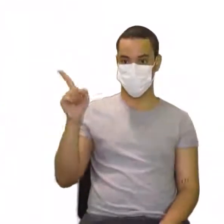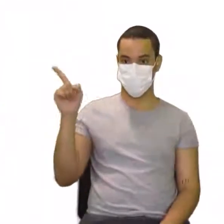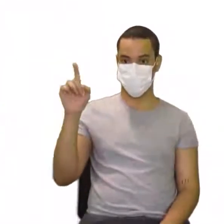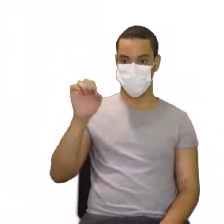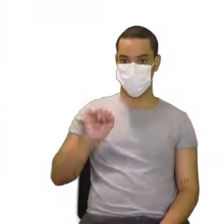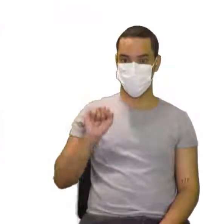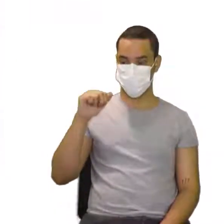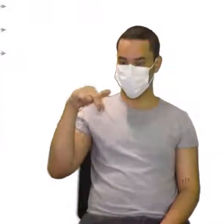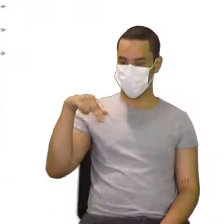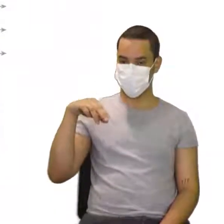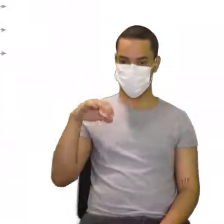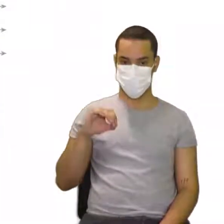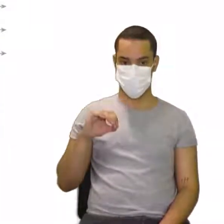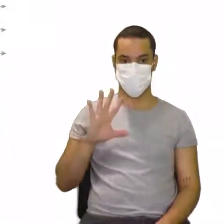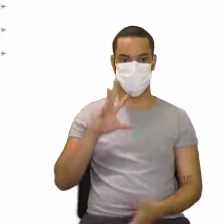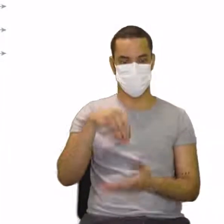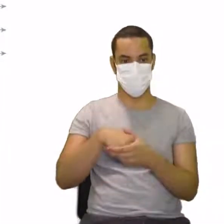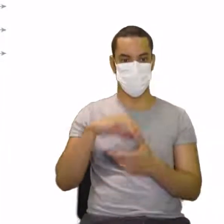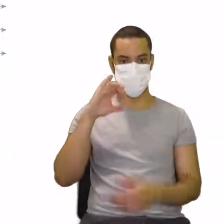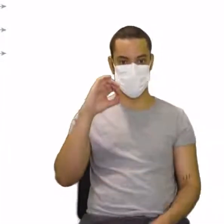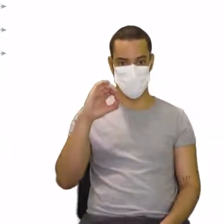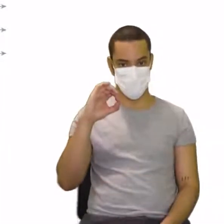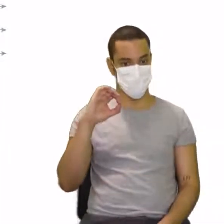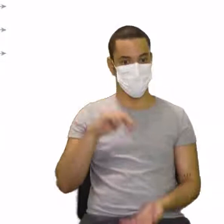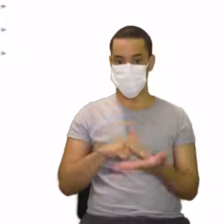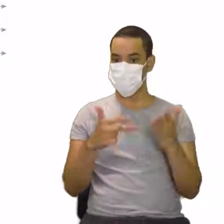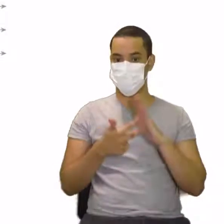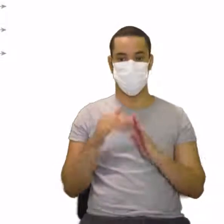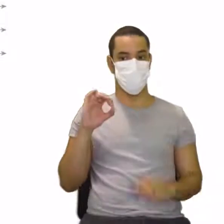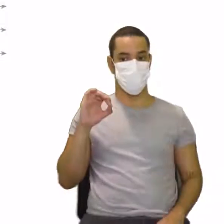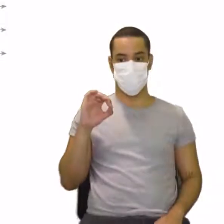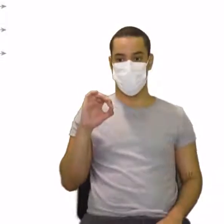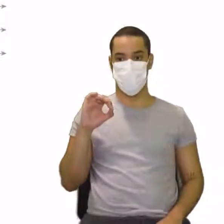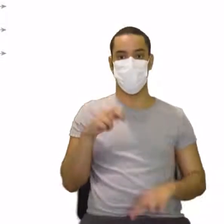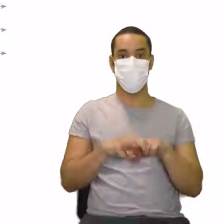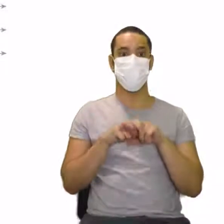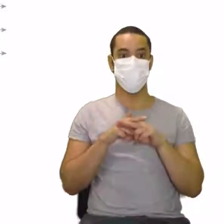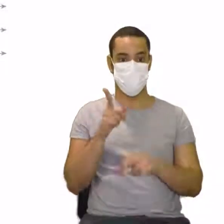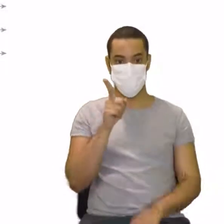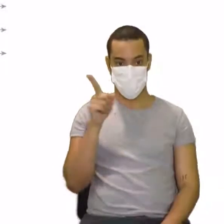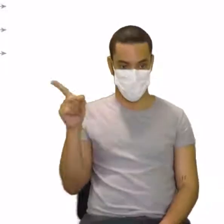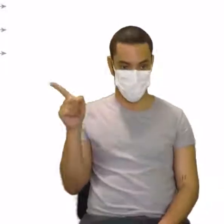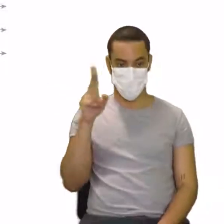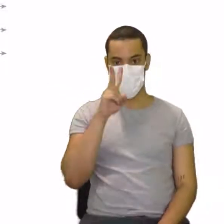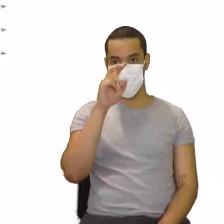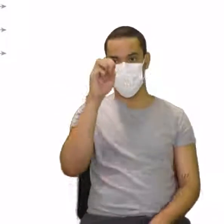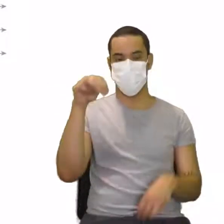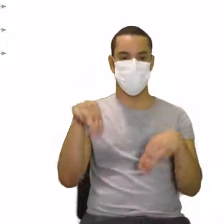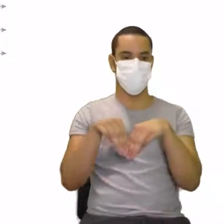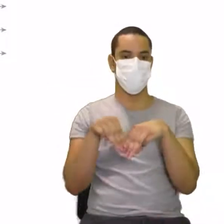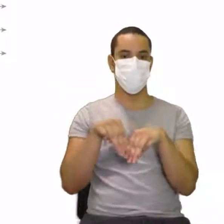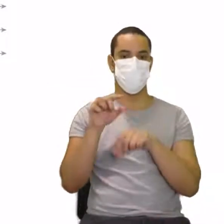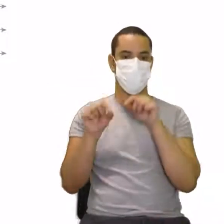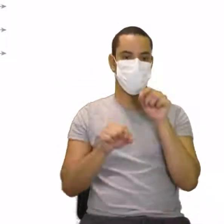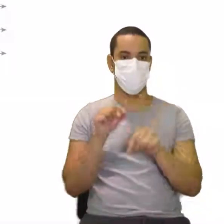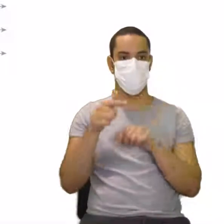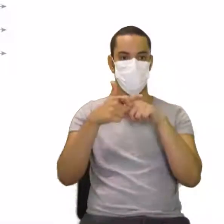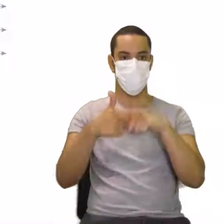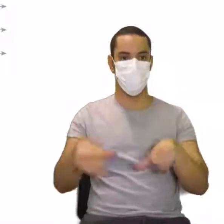do ângulo, no caso aqui, que vai ser zero, é zero. Então, nesse caso aqui, a força magnética é o quê?